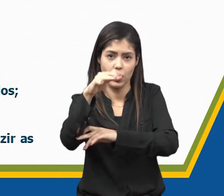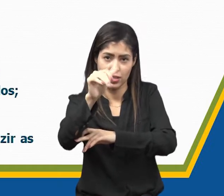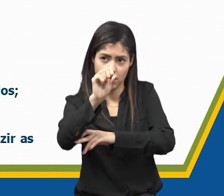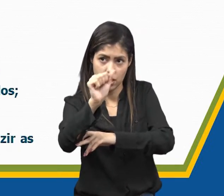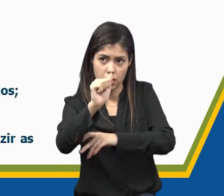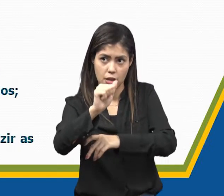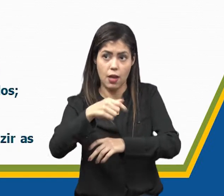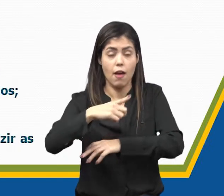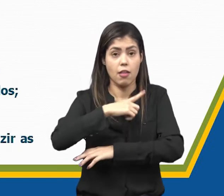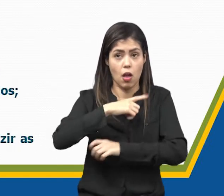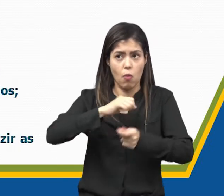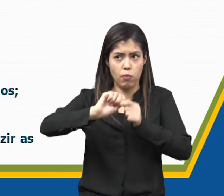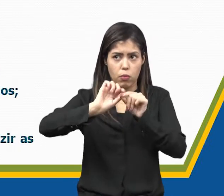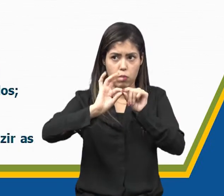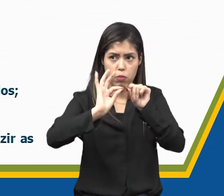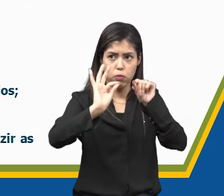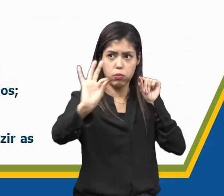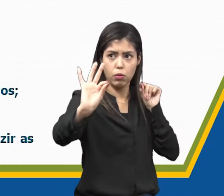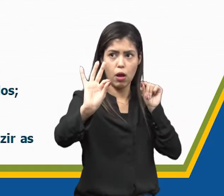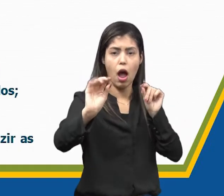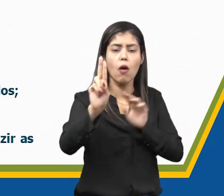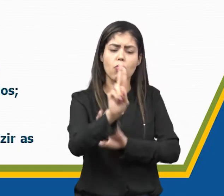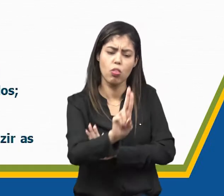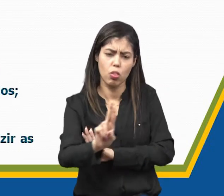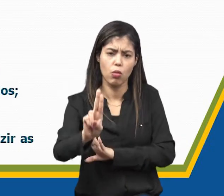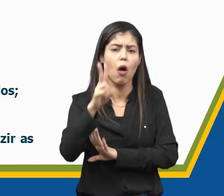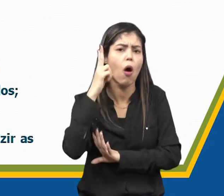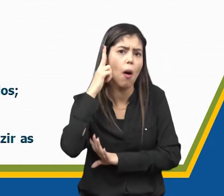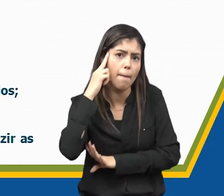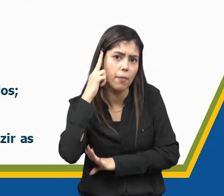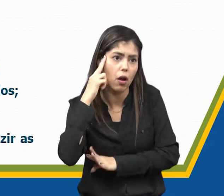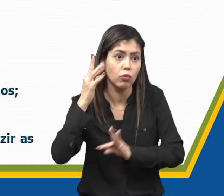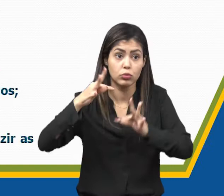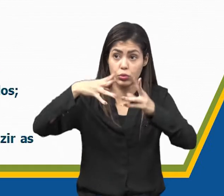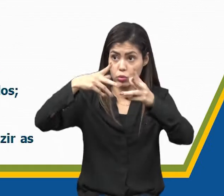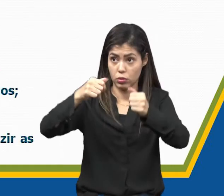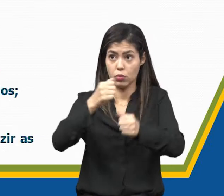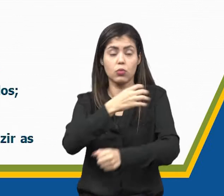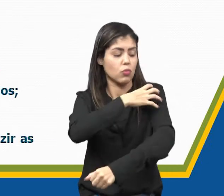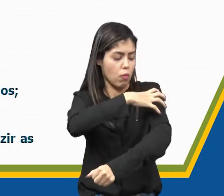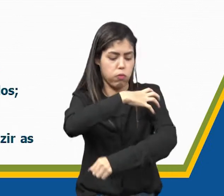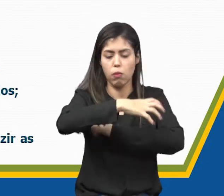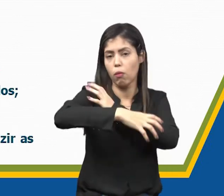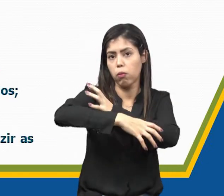manter o comprimento funcional normal de todos os músculos,